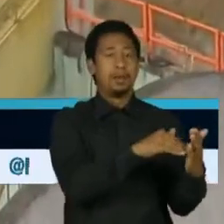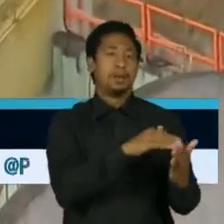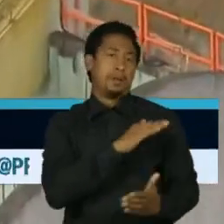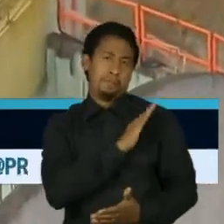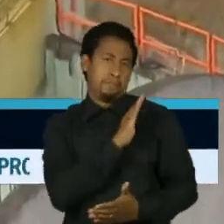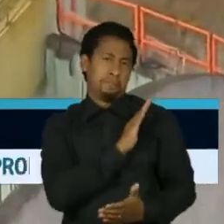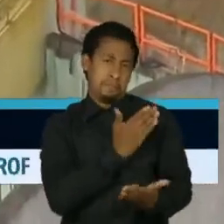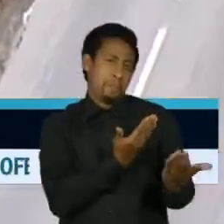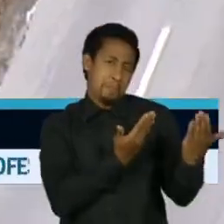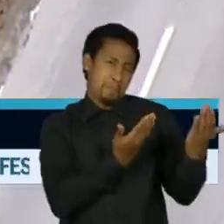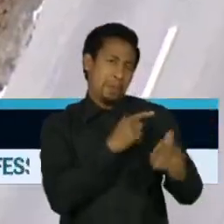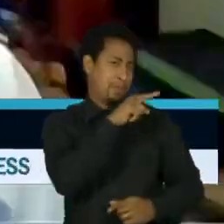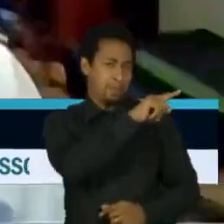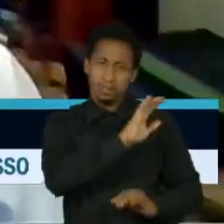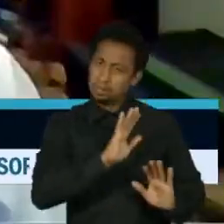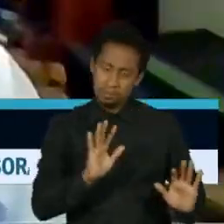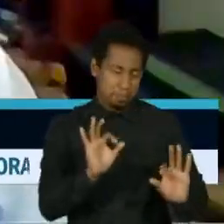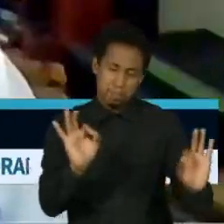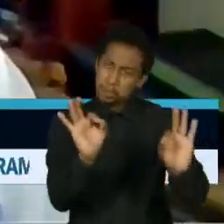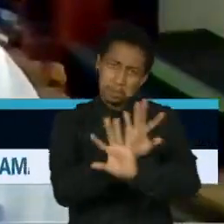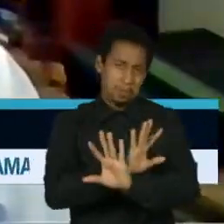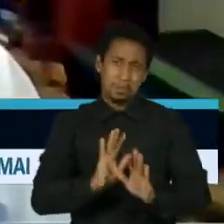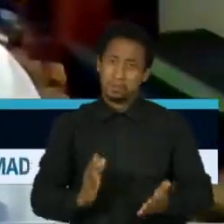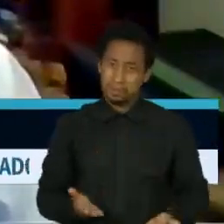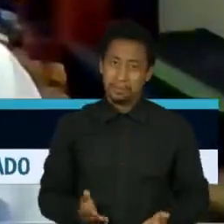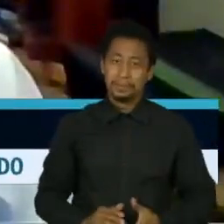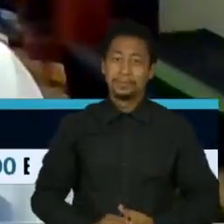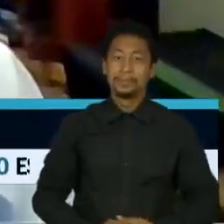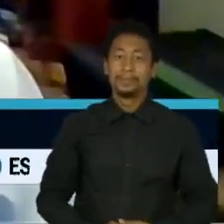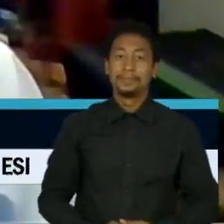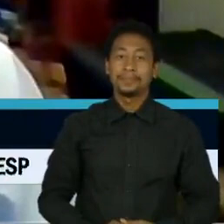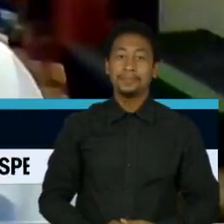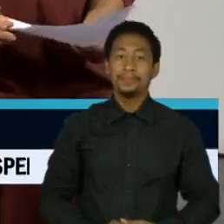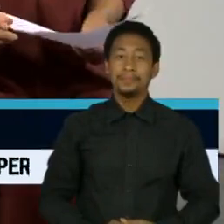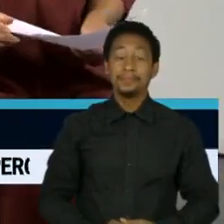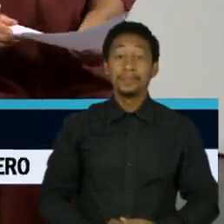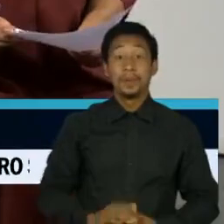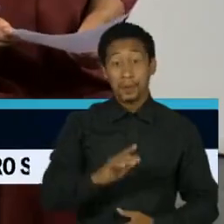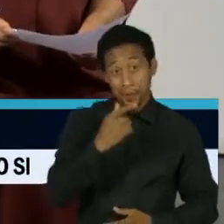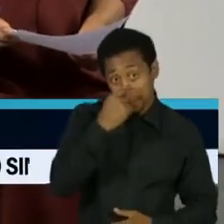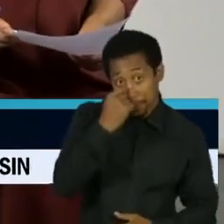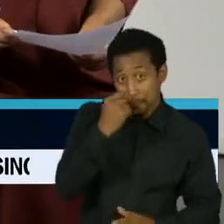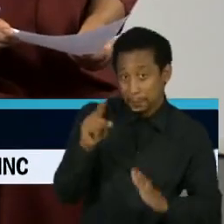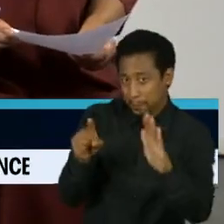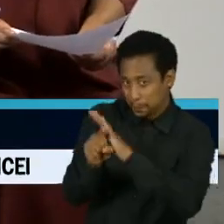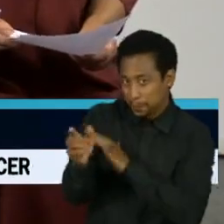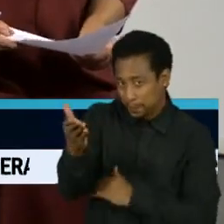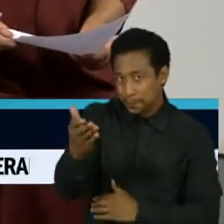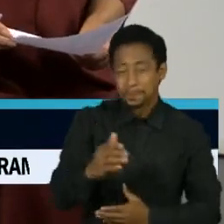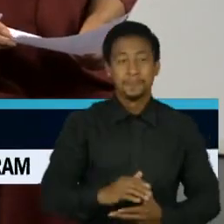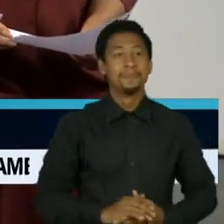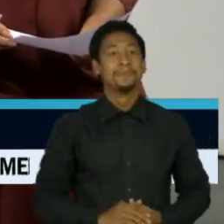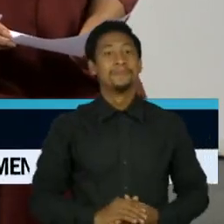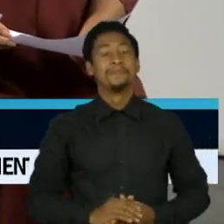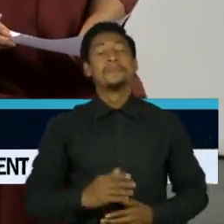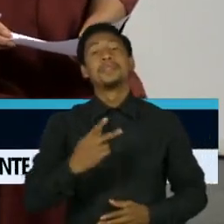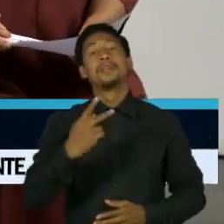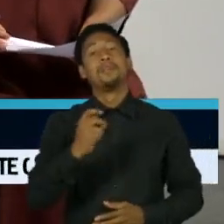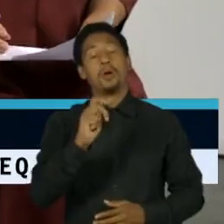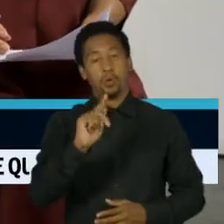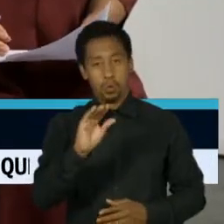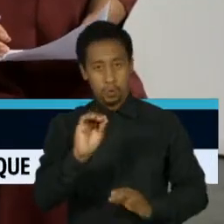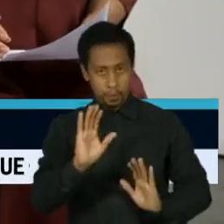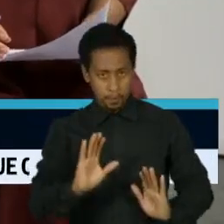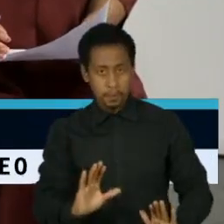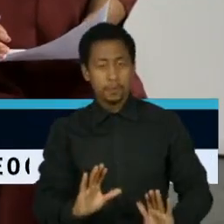para o emissário, que levaria para Barueri para ser tratado. Paulo, o Emerson tem uma pergunta para você. Doutor Paulo, o fato de